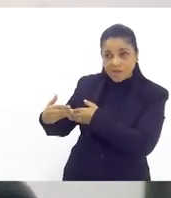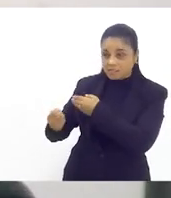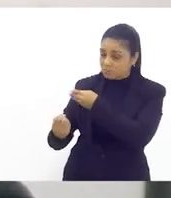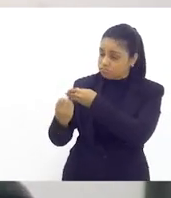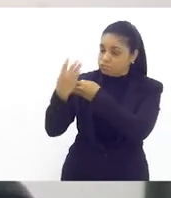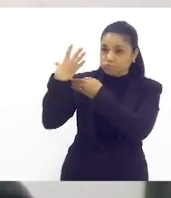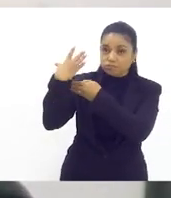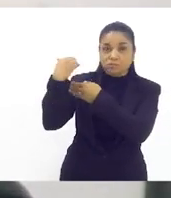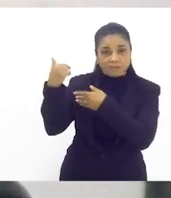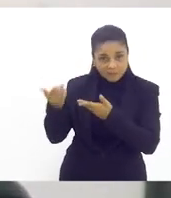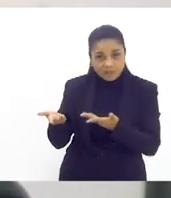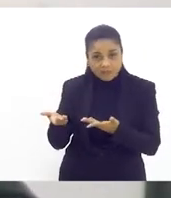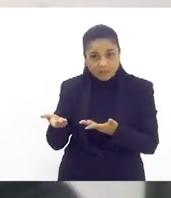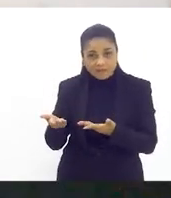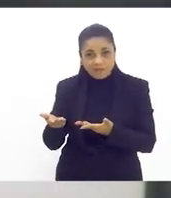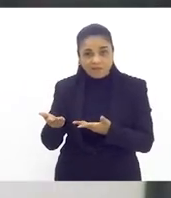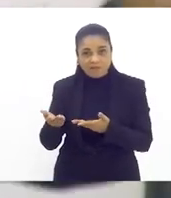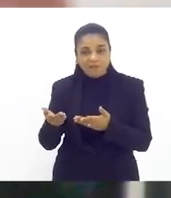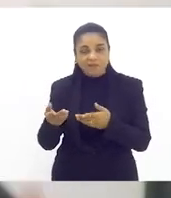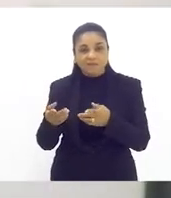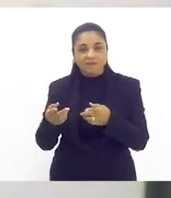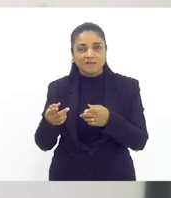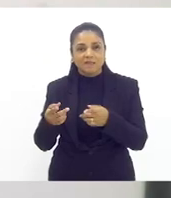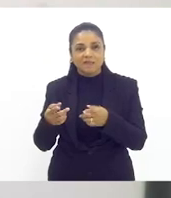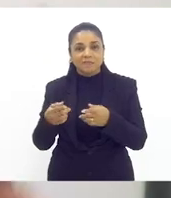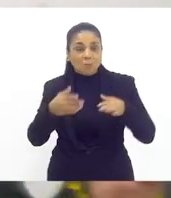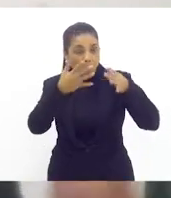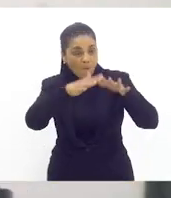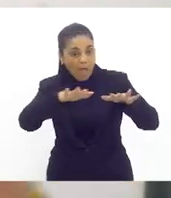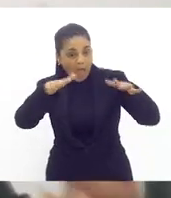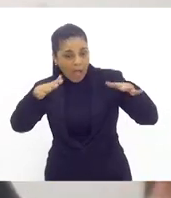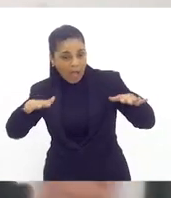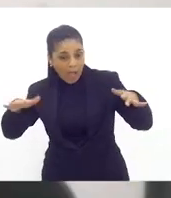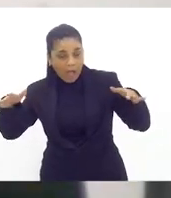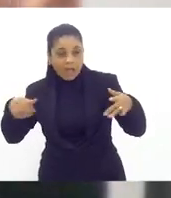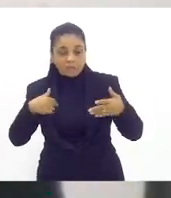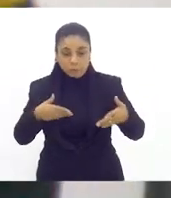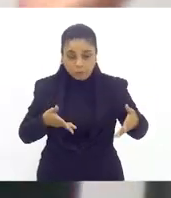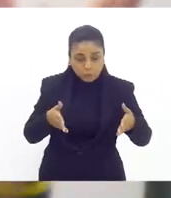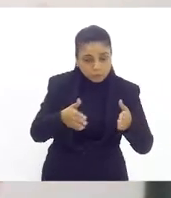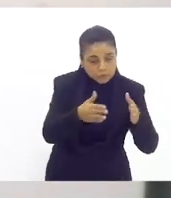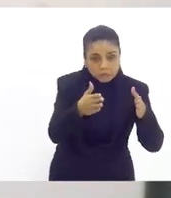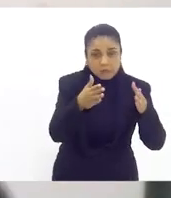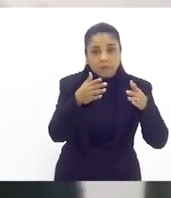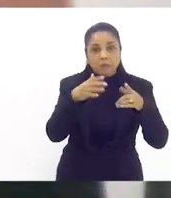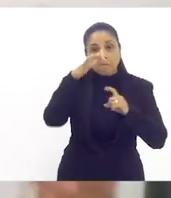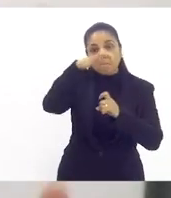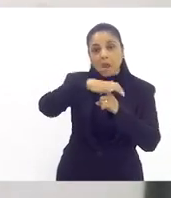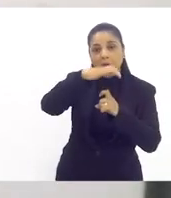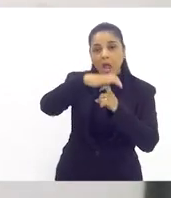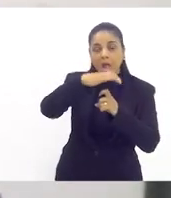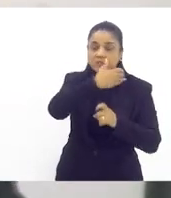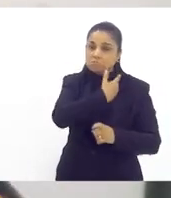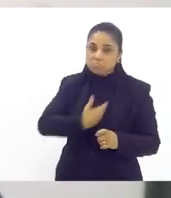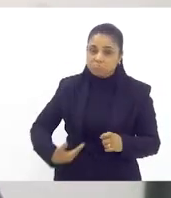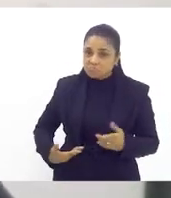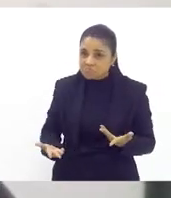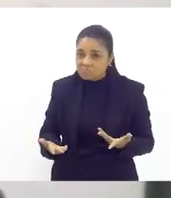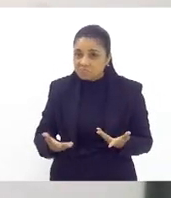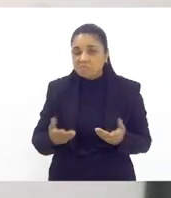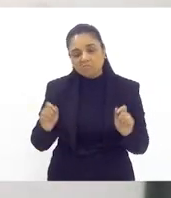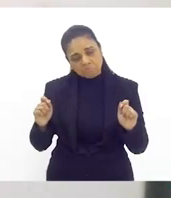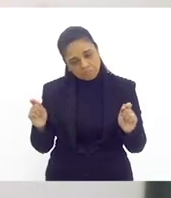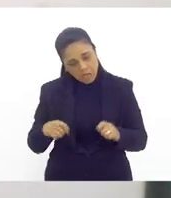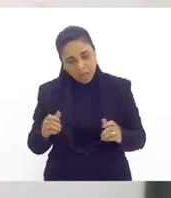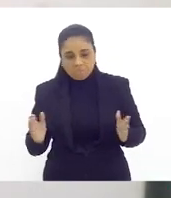na beira do mar aqui no Rio dá para fazer na praça pública enfim dá